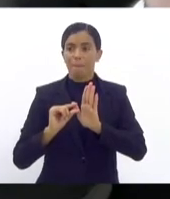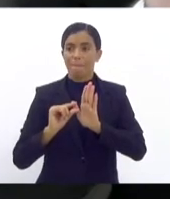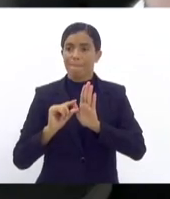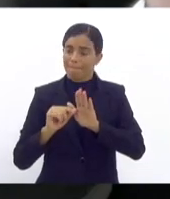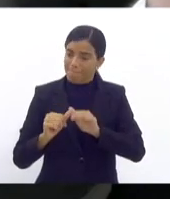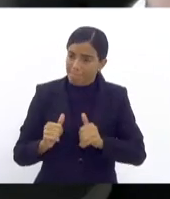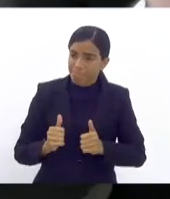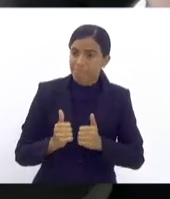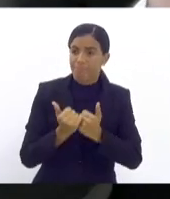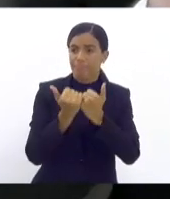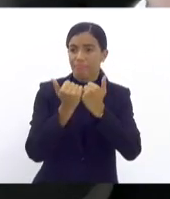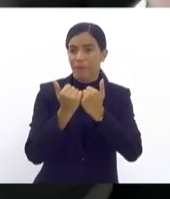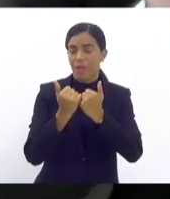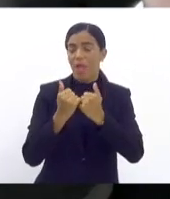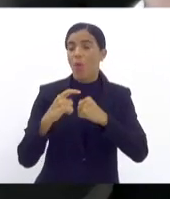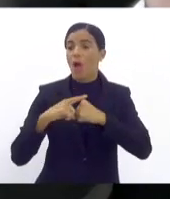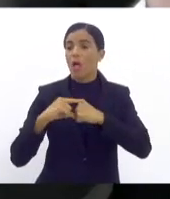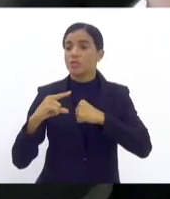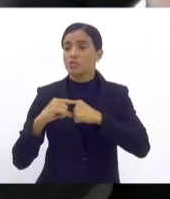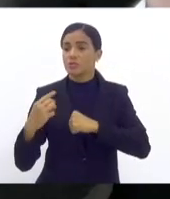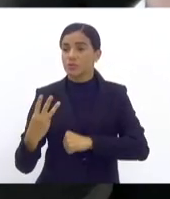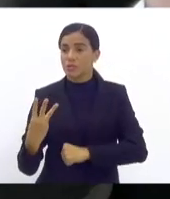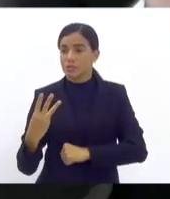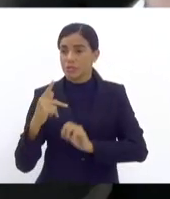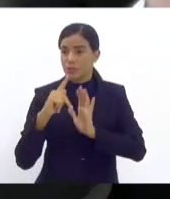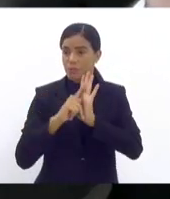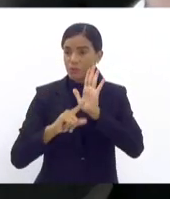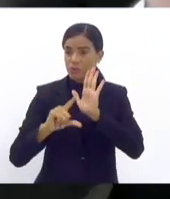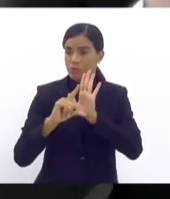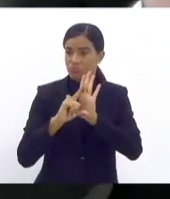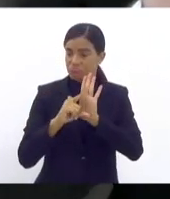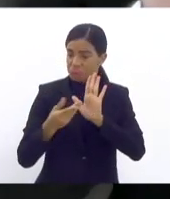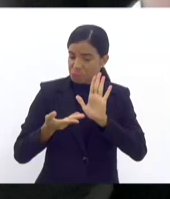essa disposição, que é o artigo 3º do projeto,